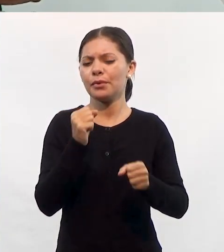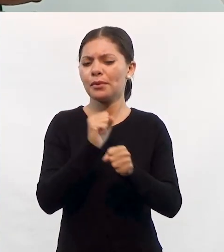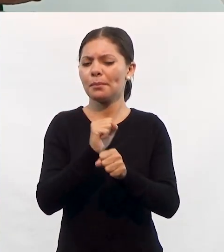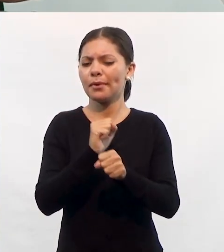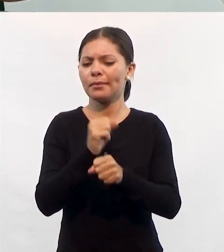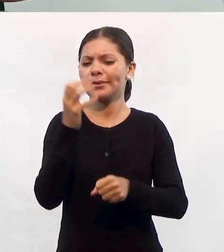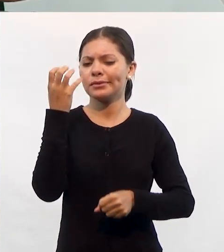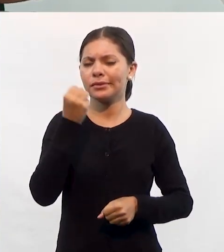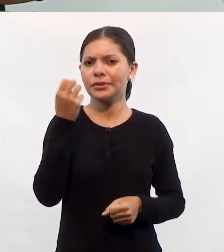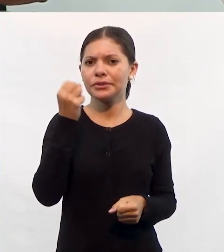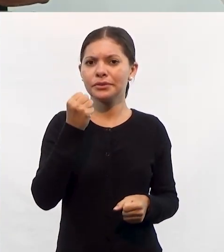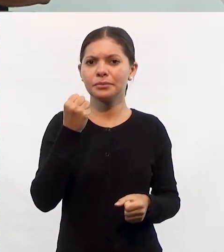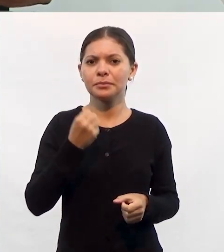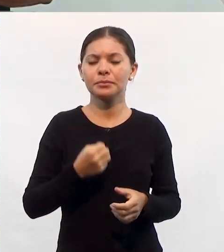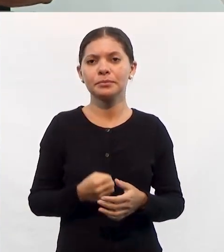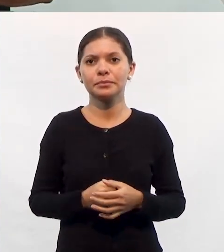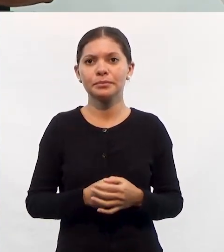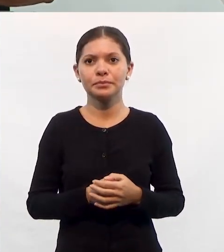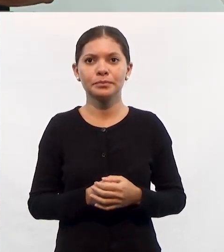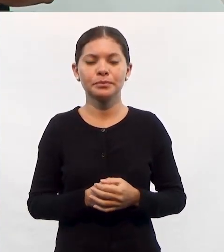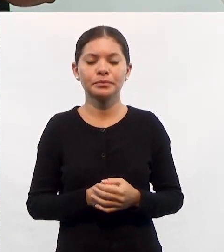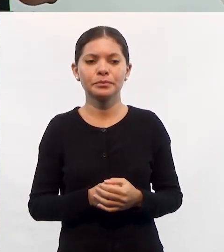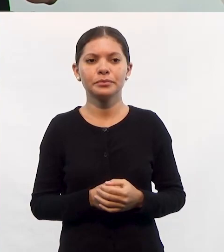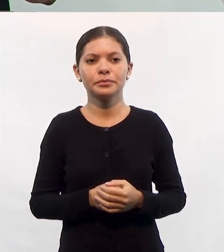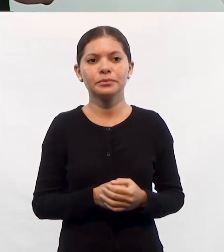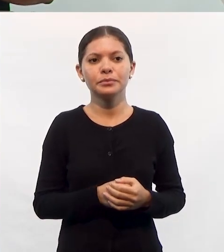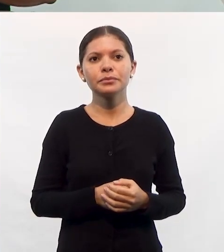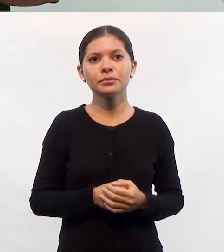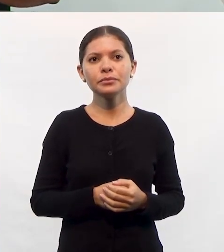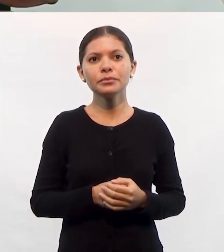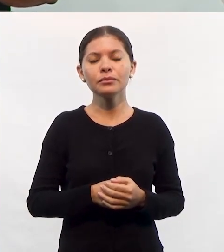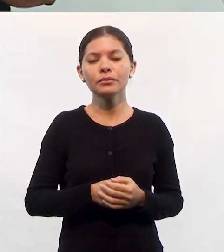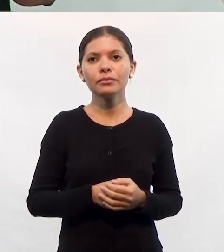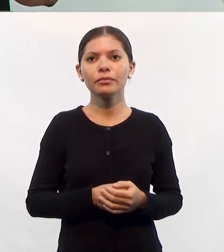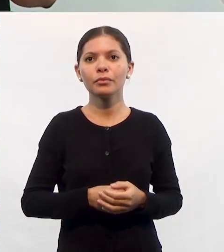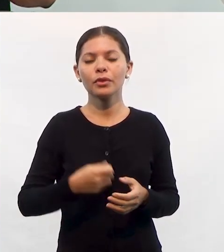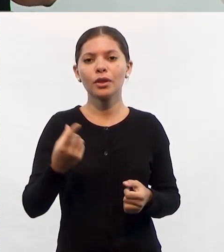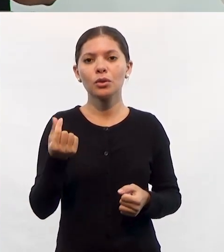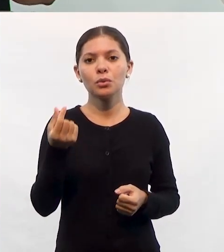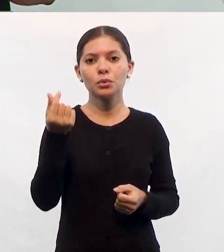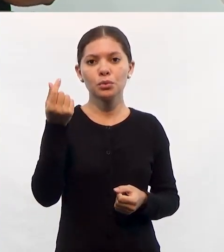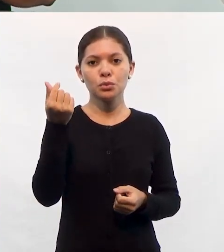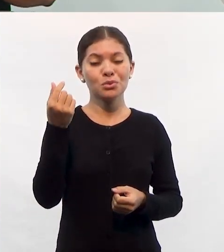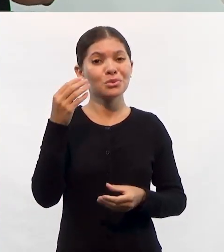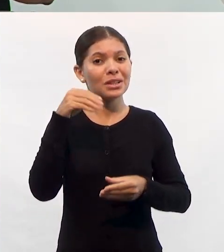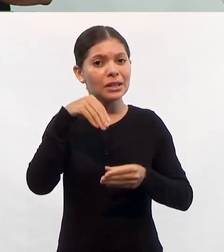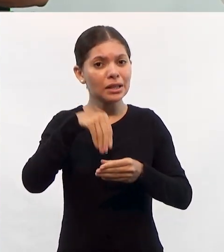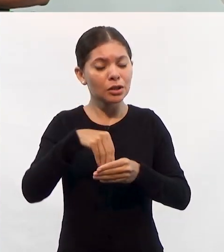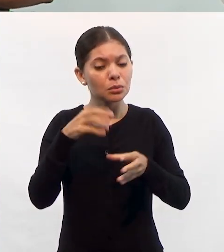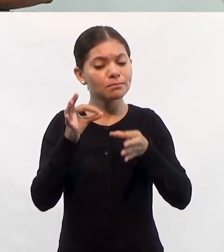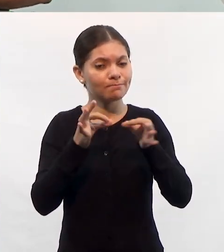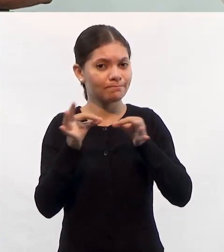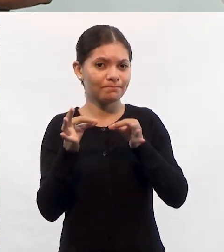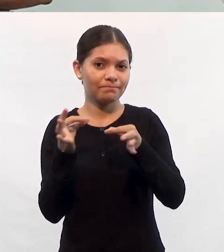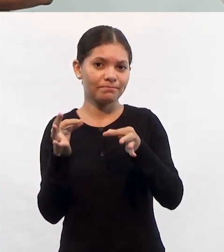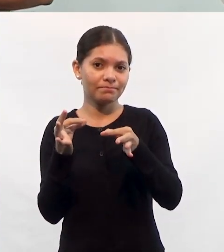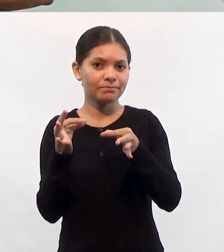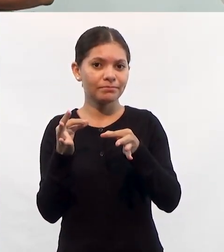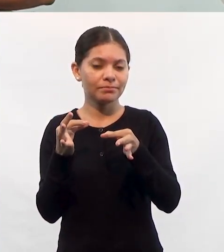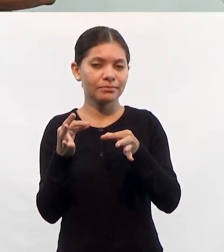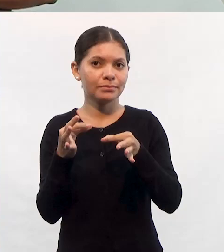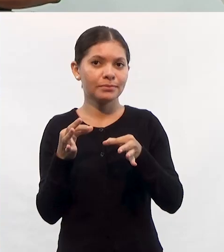esperava para ser o leite processado é o custo está dentro do que havia sido